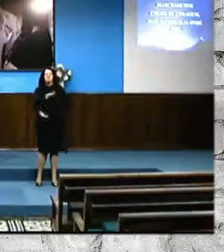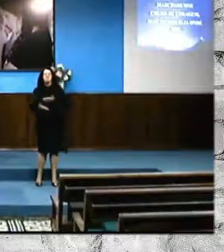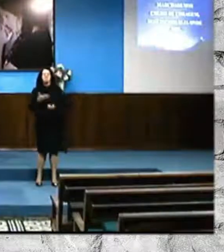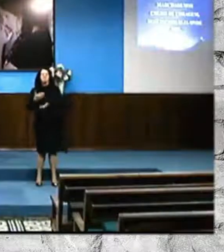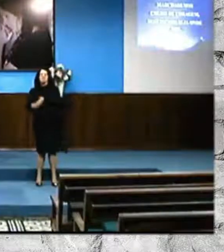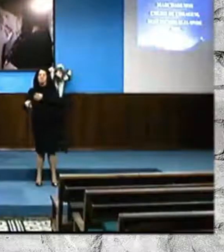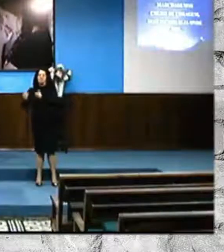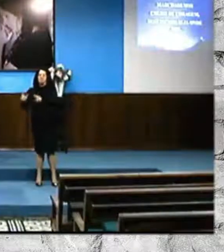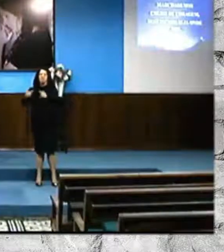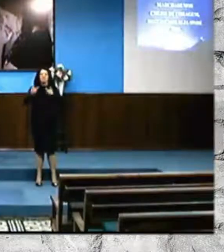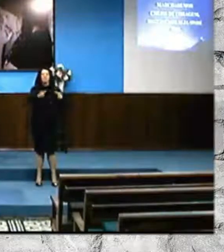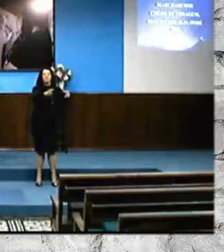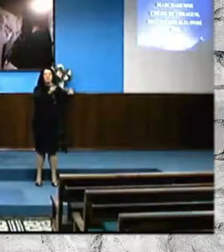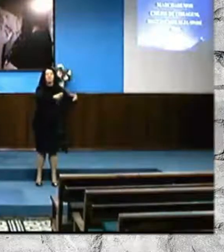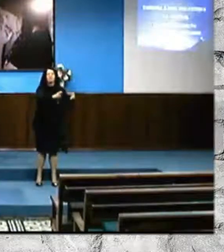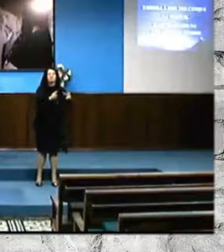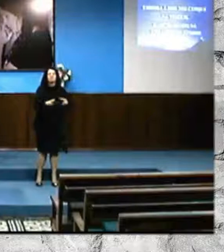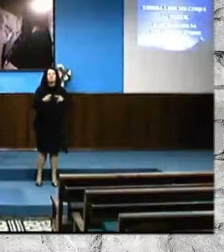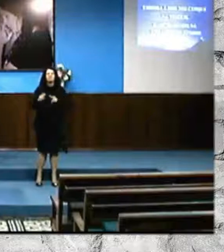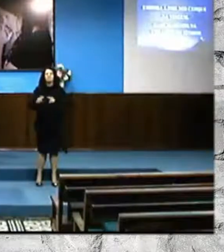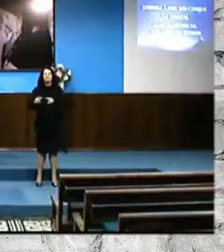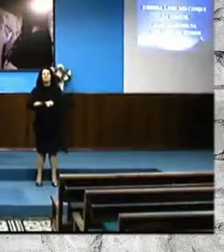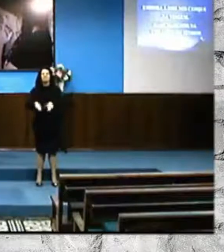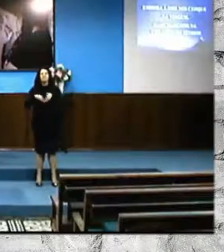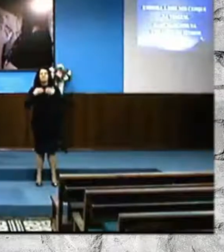Seguiremos, seja onde for.